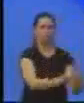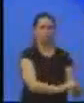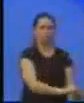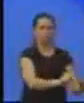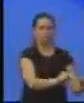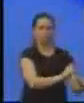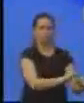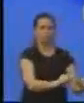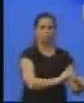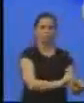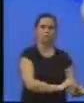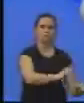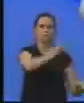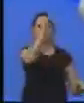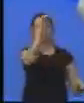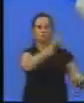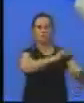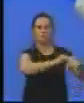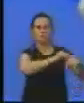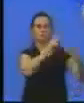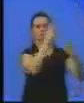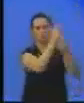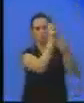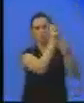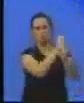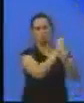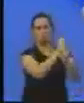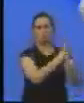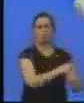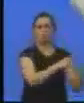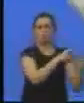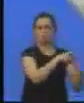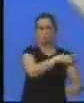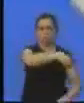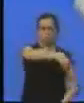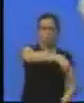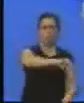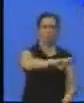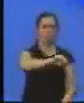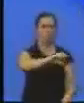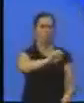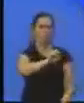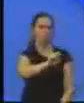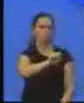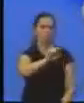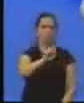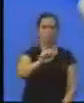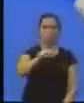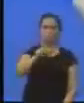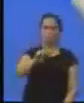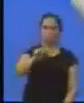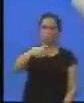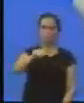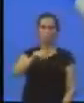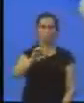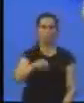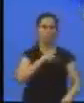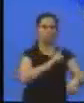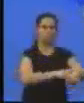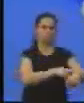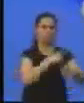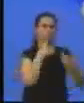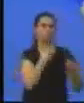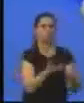espaço sobre o tempo. Porque velocidade não é metros por segundo, é quanto eu ando de distância pelo tempo que